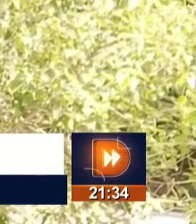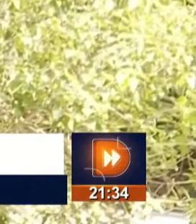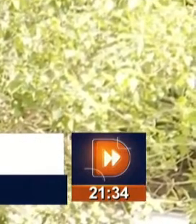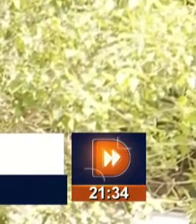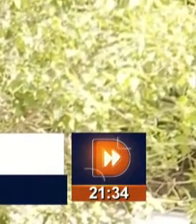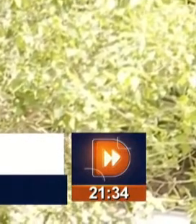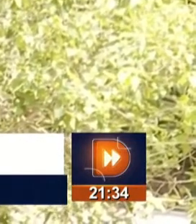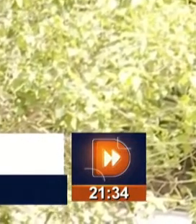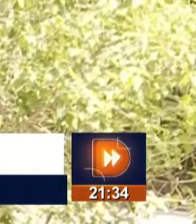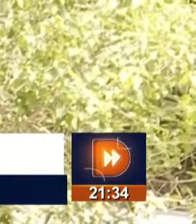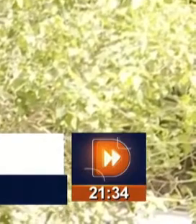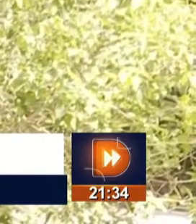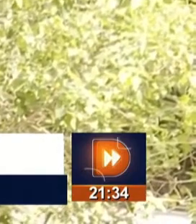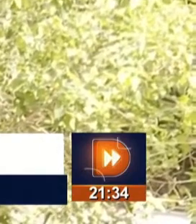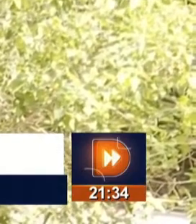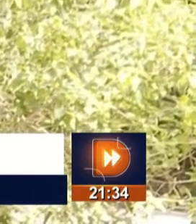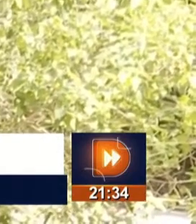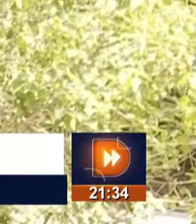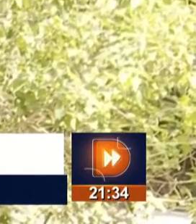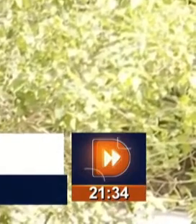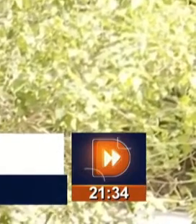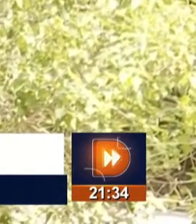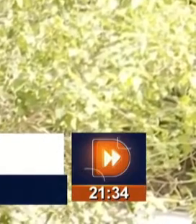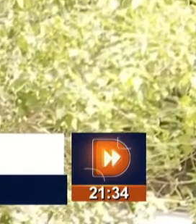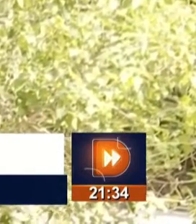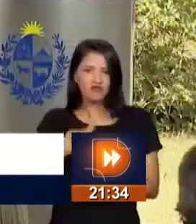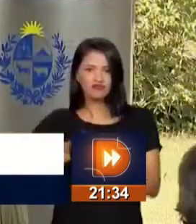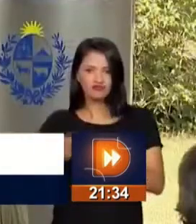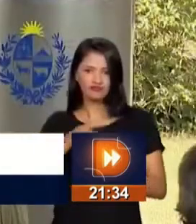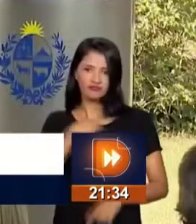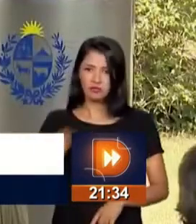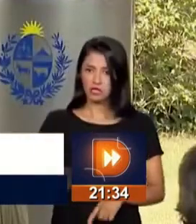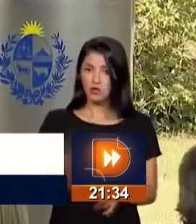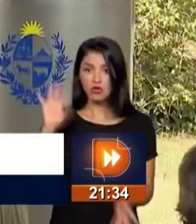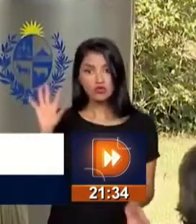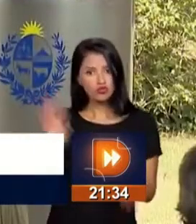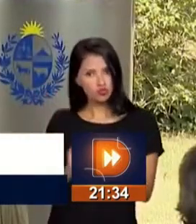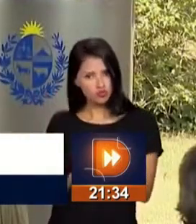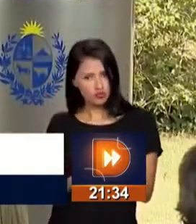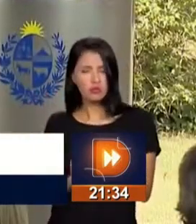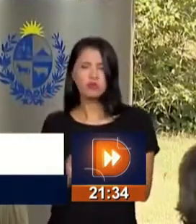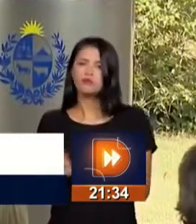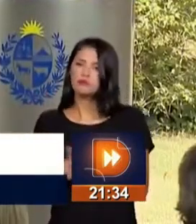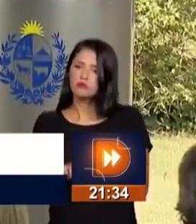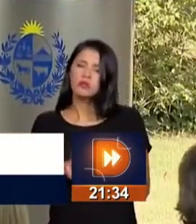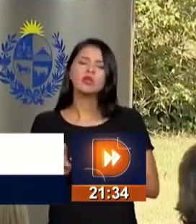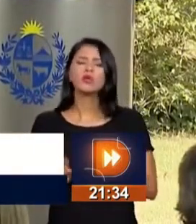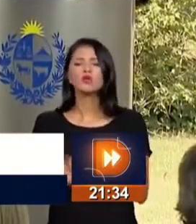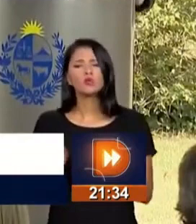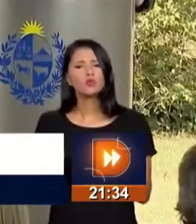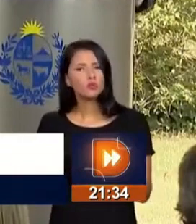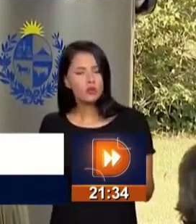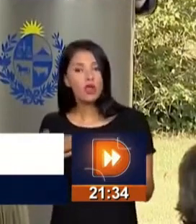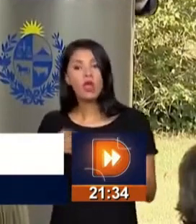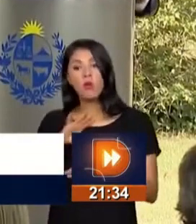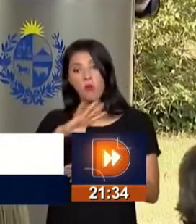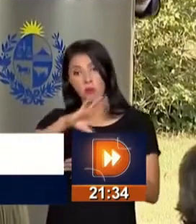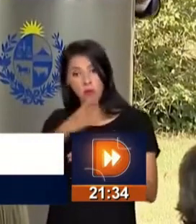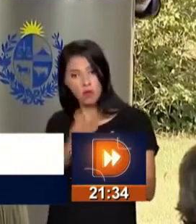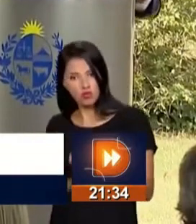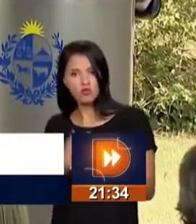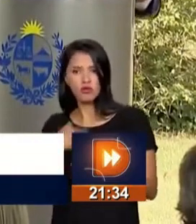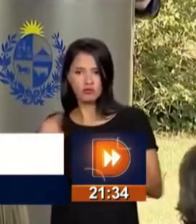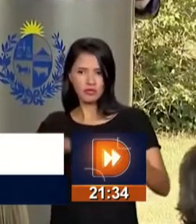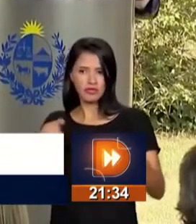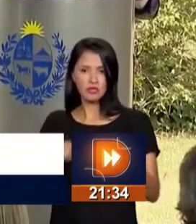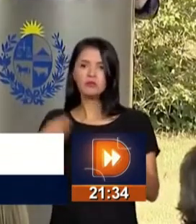Moderno, flexible y abierto al mundo. Y para resumir, o Mercosul que nós queremos